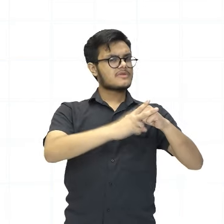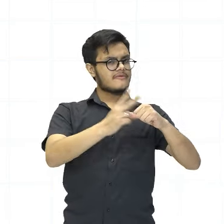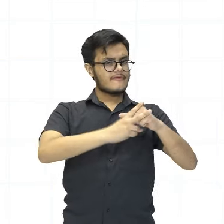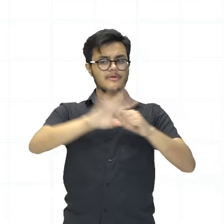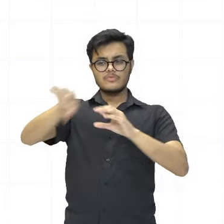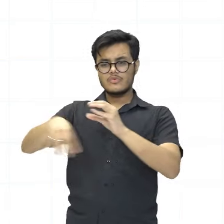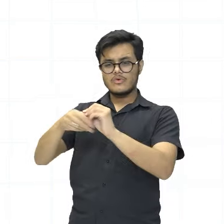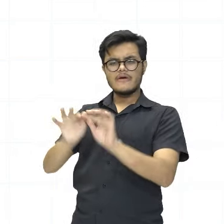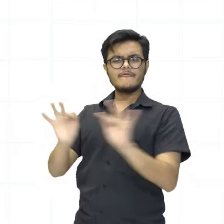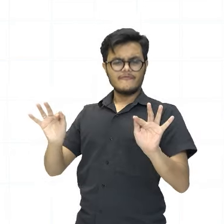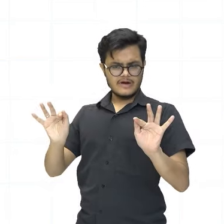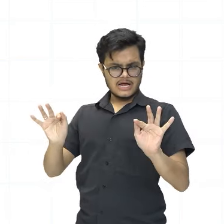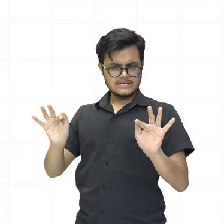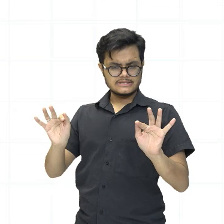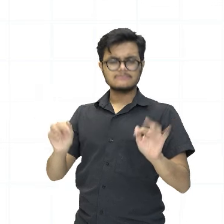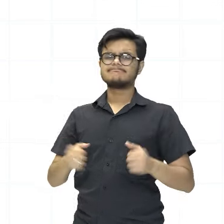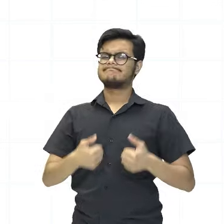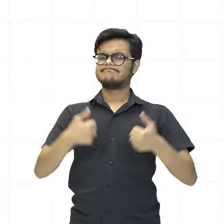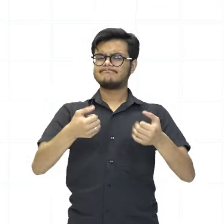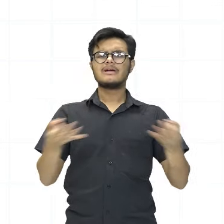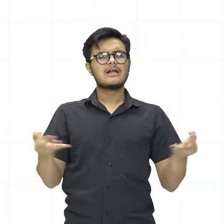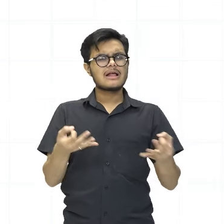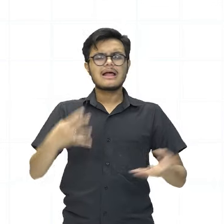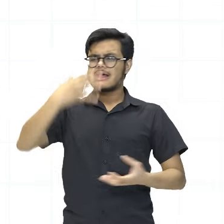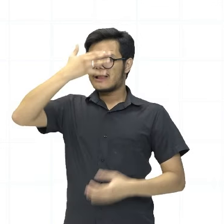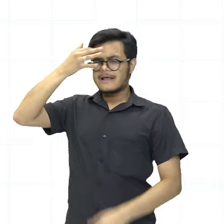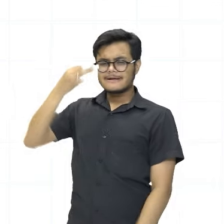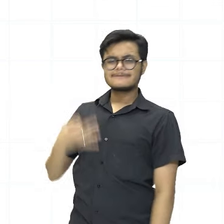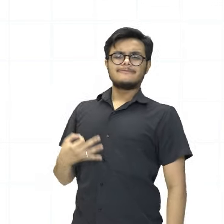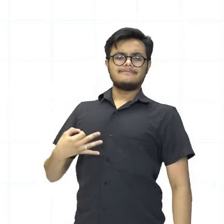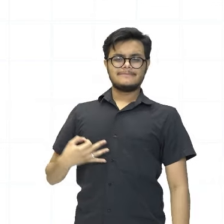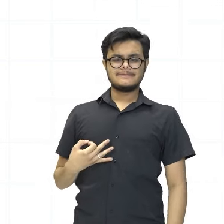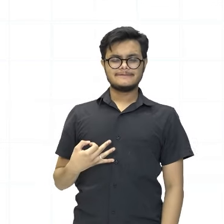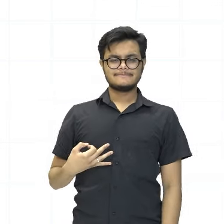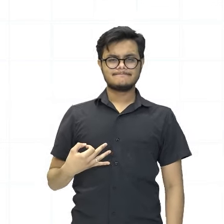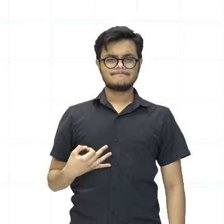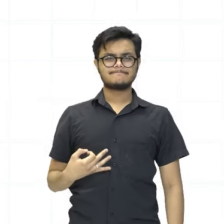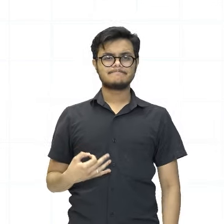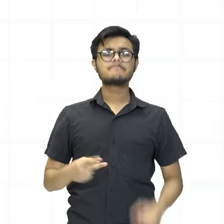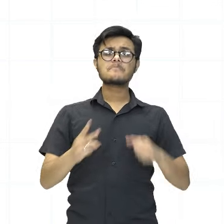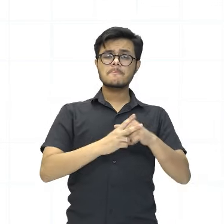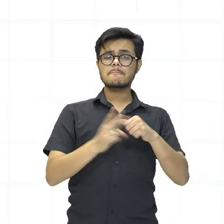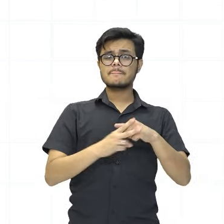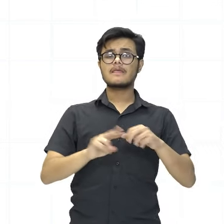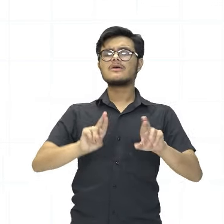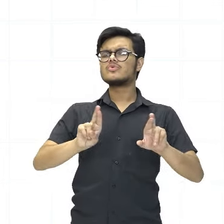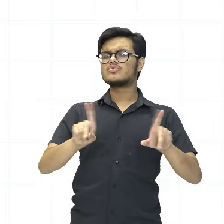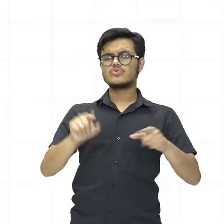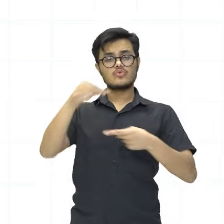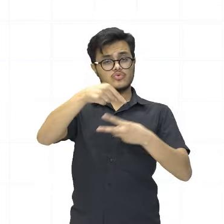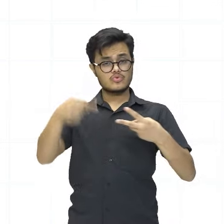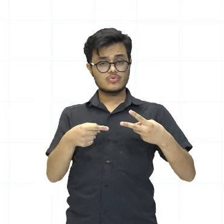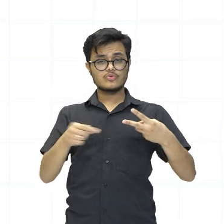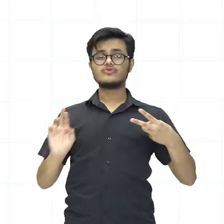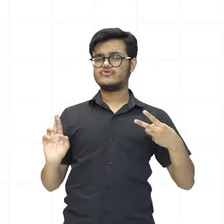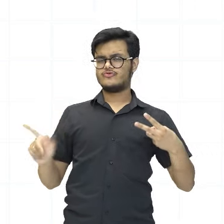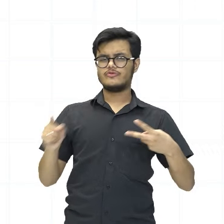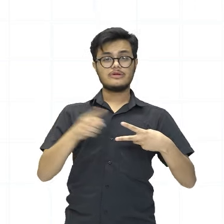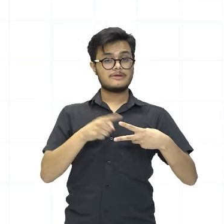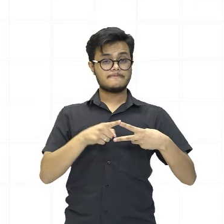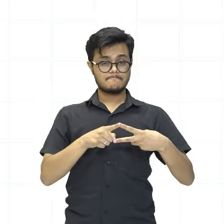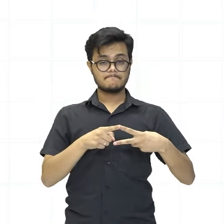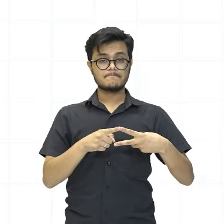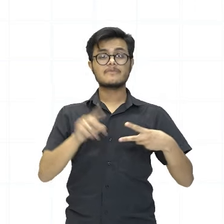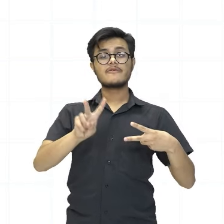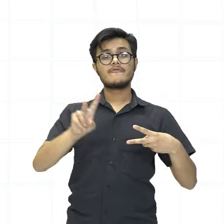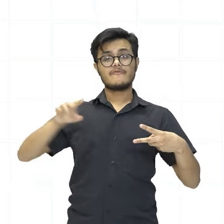tem com o seu complemento nós poderemos chamar ele de duas maneiras diferente Ou ele pode ser um verbo